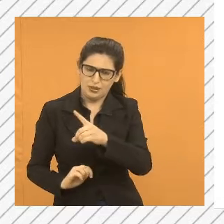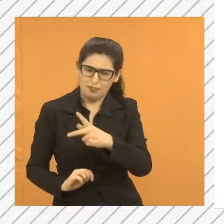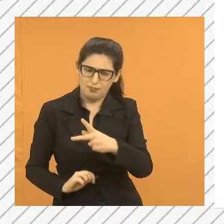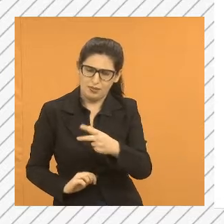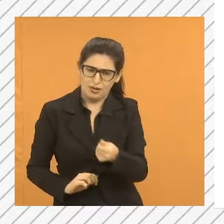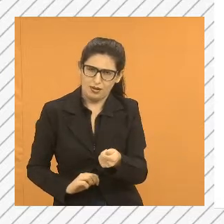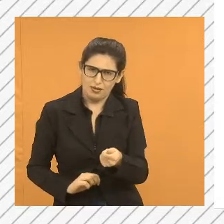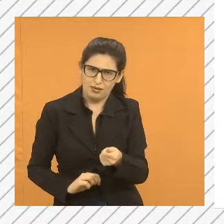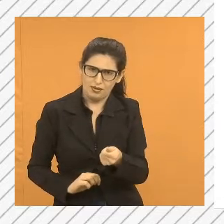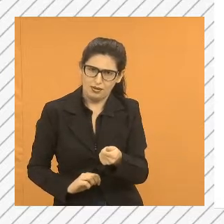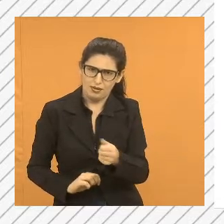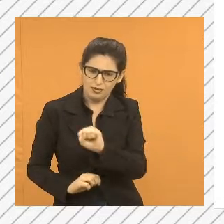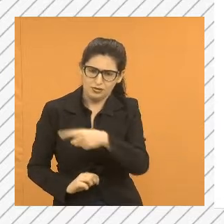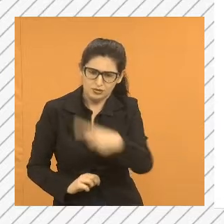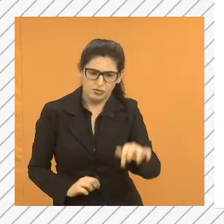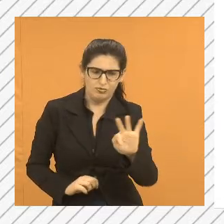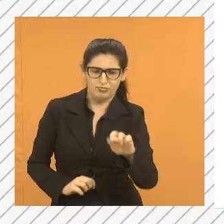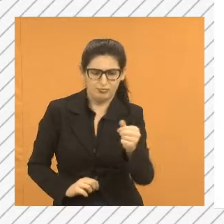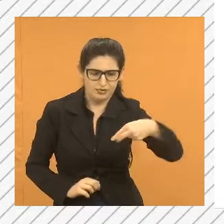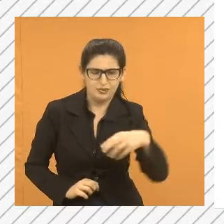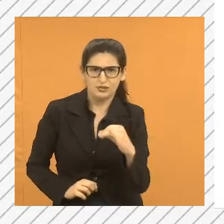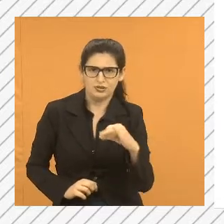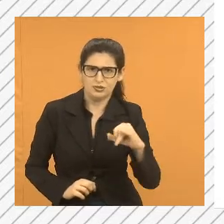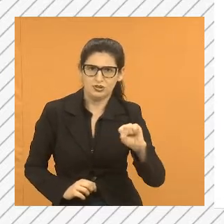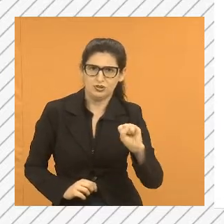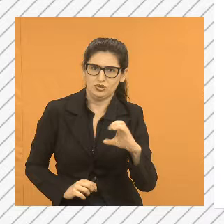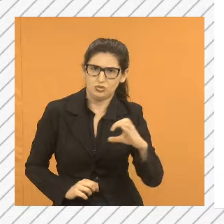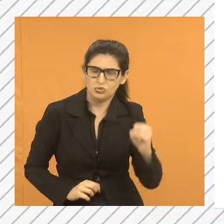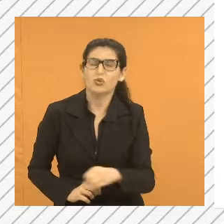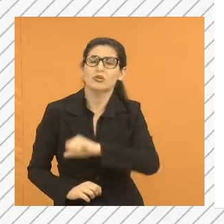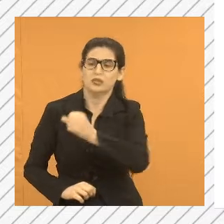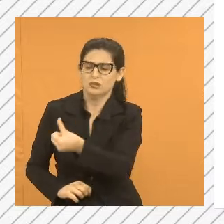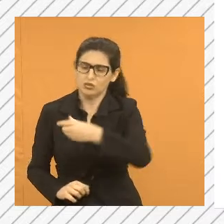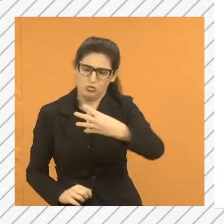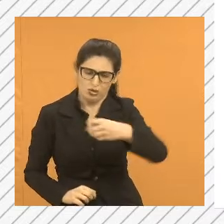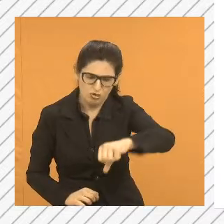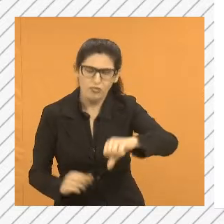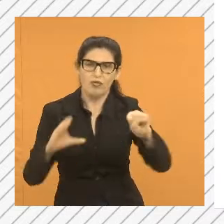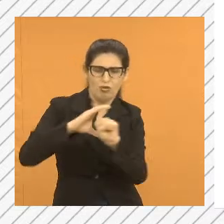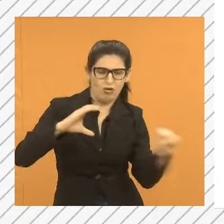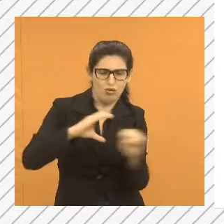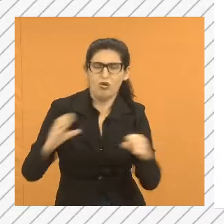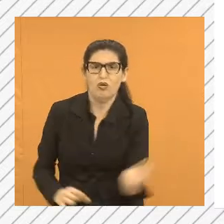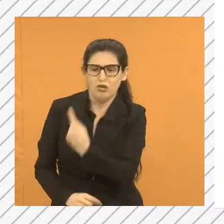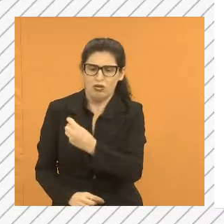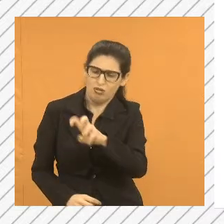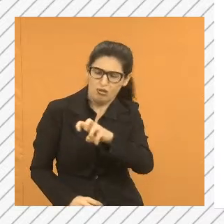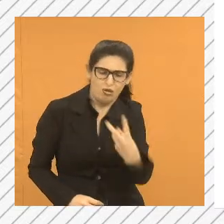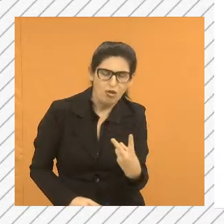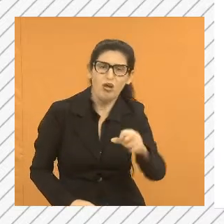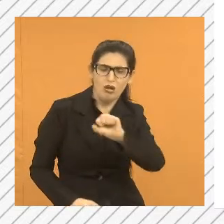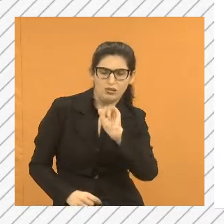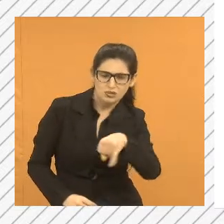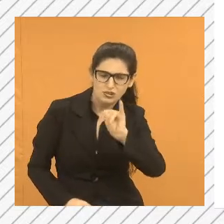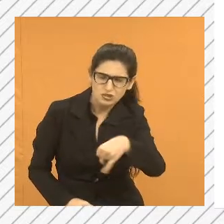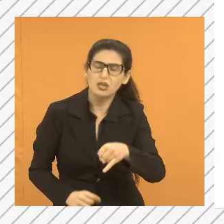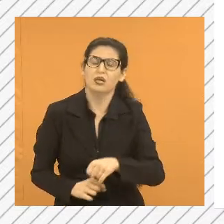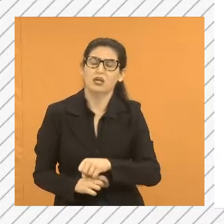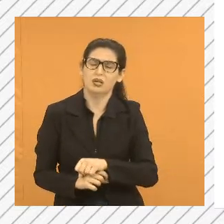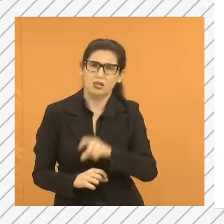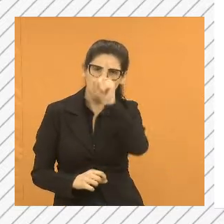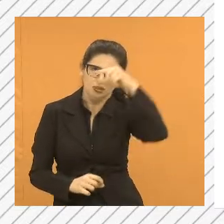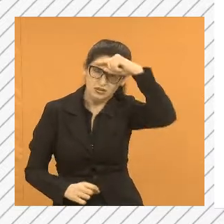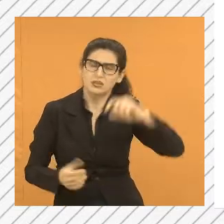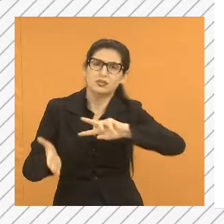BPAs para o São Francisco, 649 para a Santa Casa e 152 para o SIM, que são os boletins